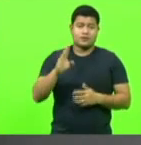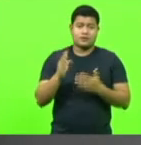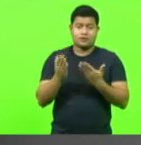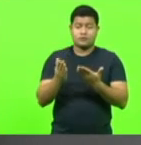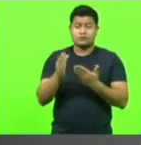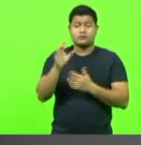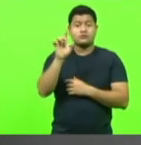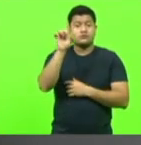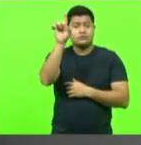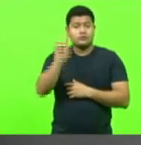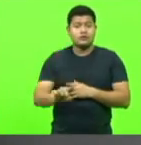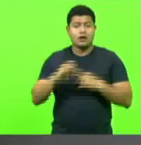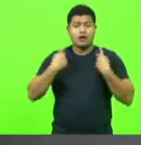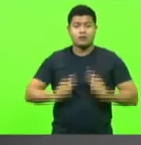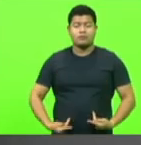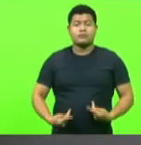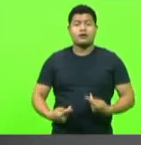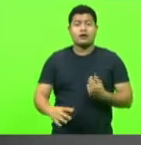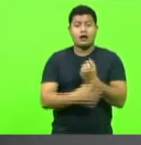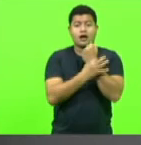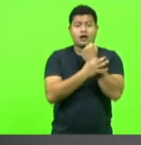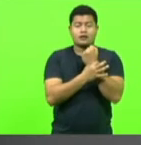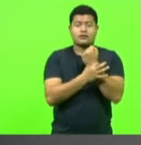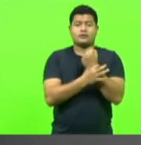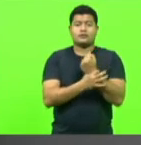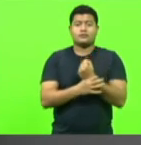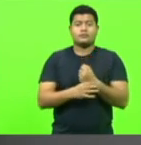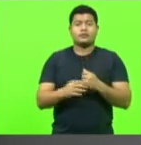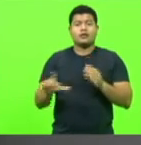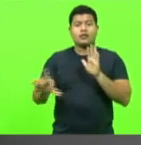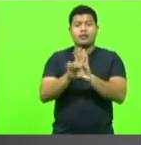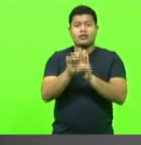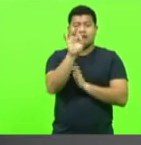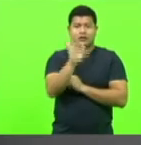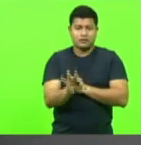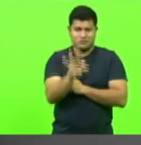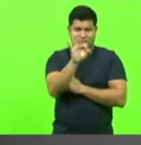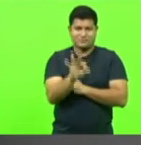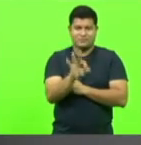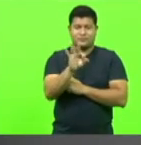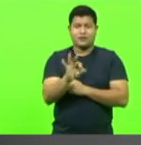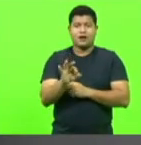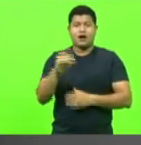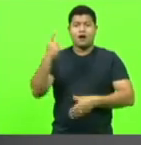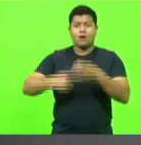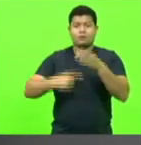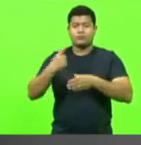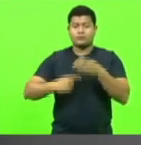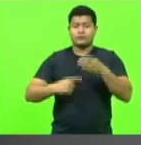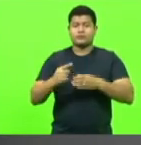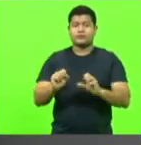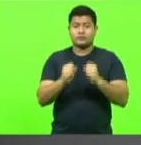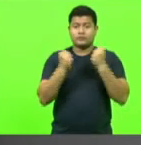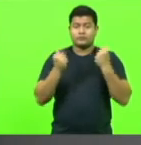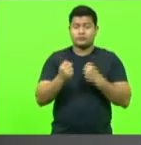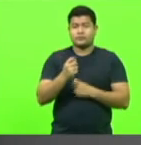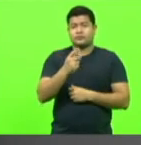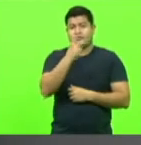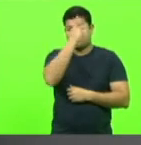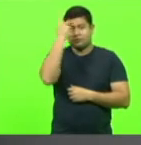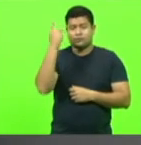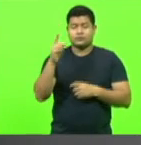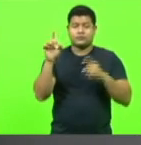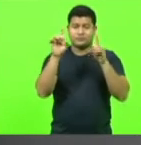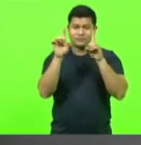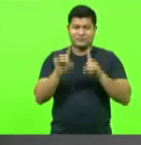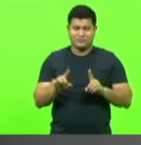um direito humano garantido pela lei de cotas a comissão de defesa dos direitos da pessoa com deficiência deseja